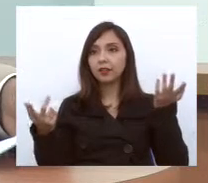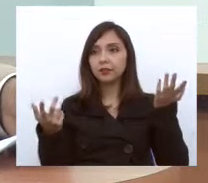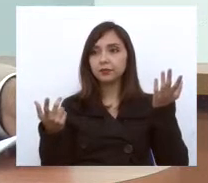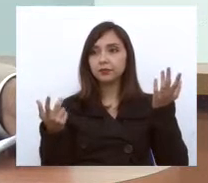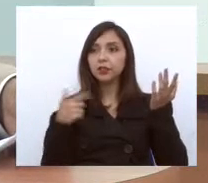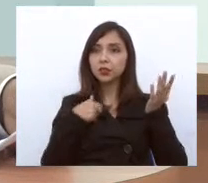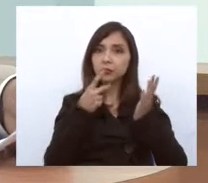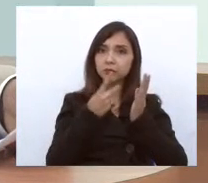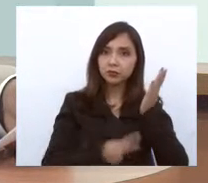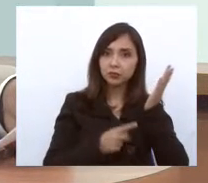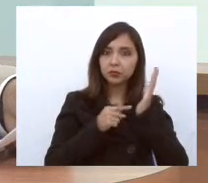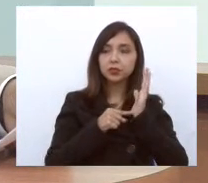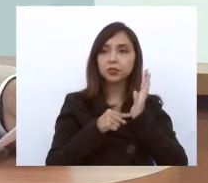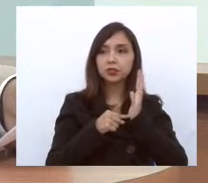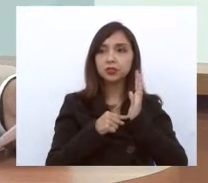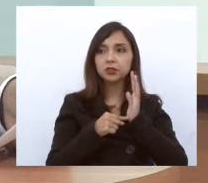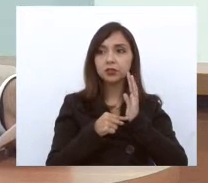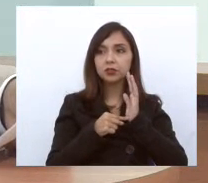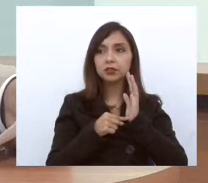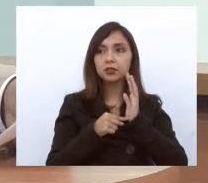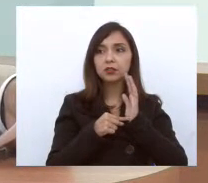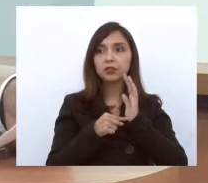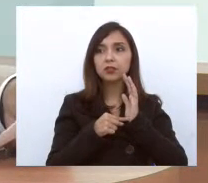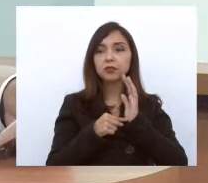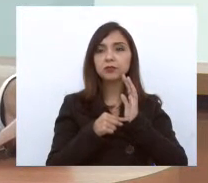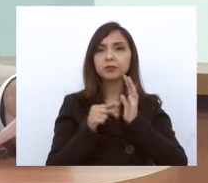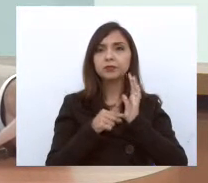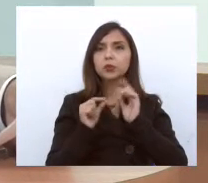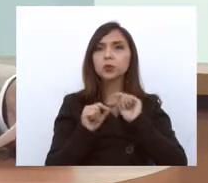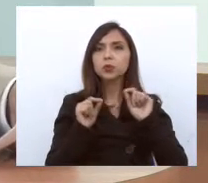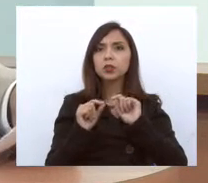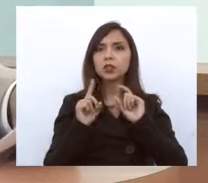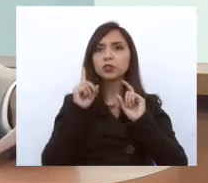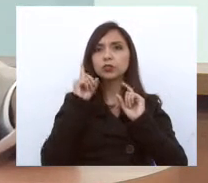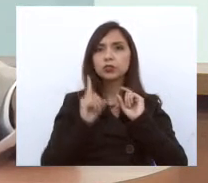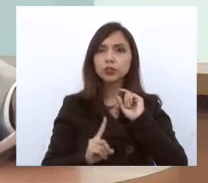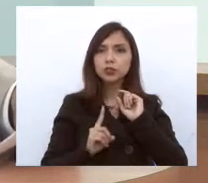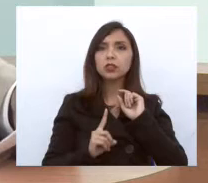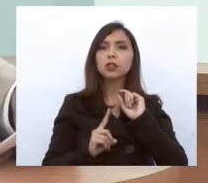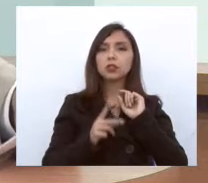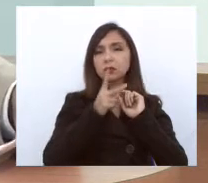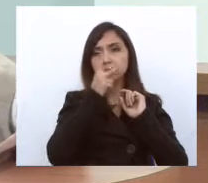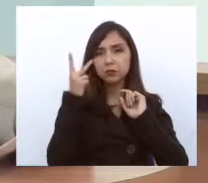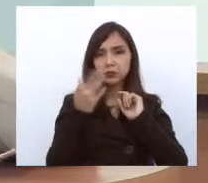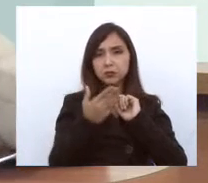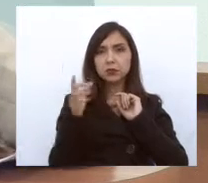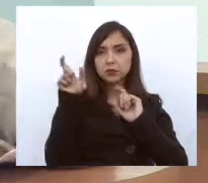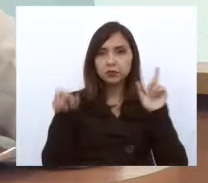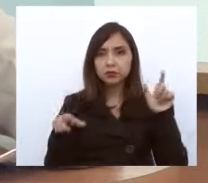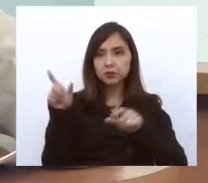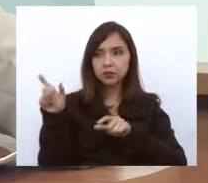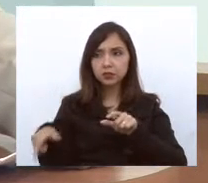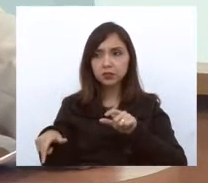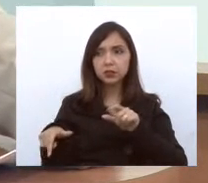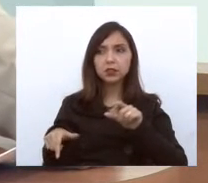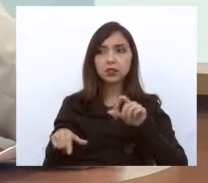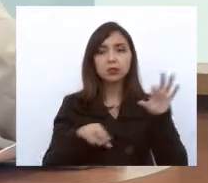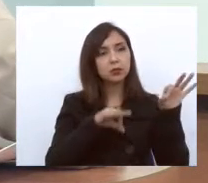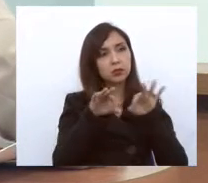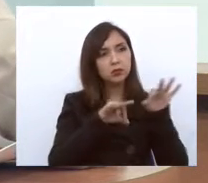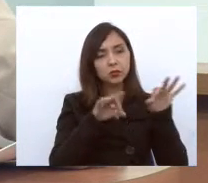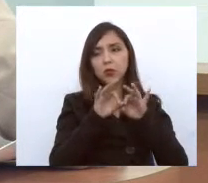aqui um projeto, não, senhoras e senhores. Estou defendendo aqui o direito do cidadão e da cidadã que está lá nos mais